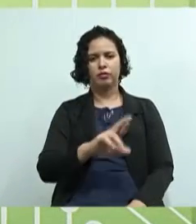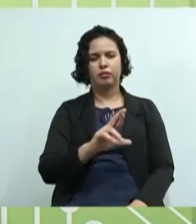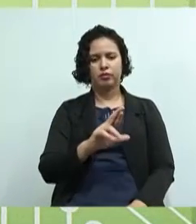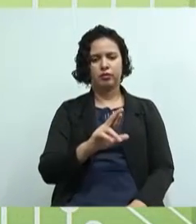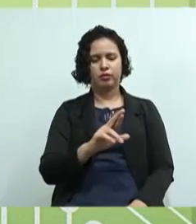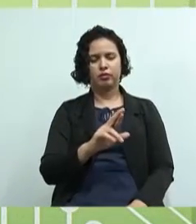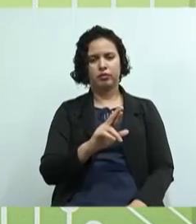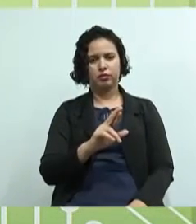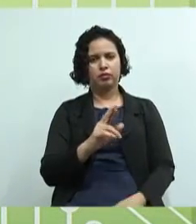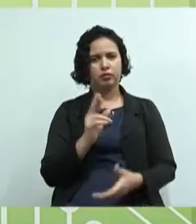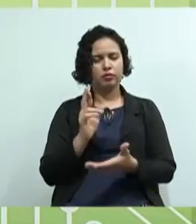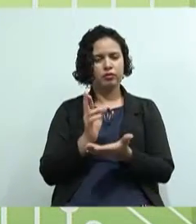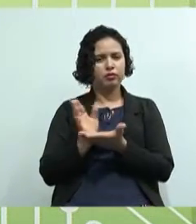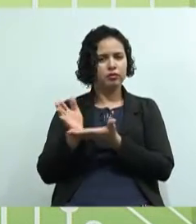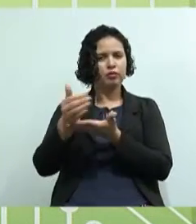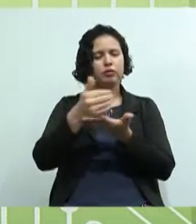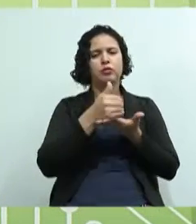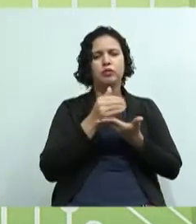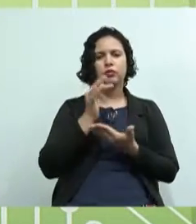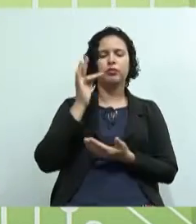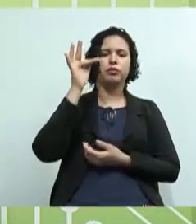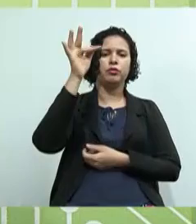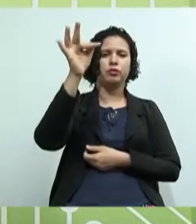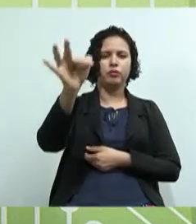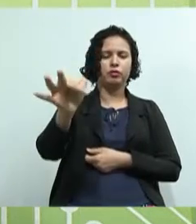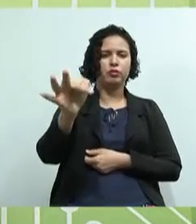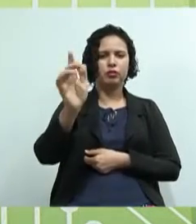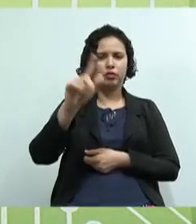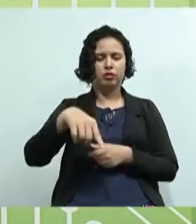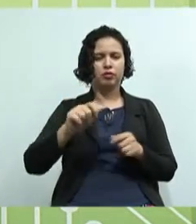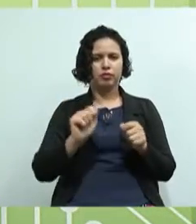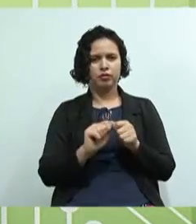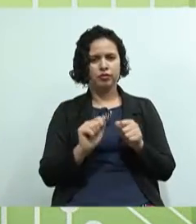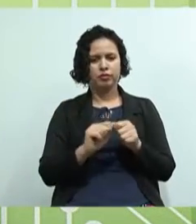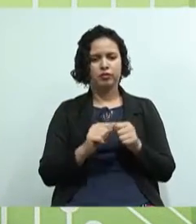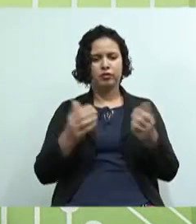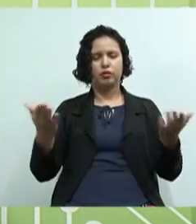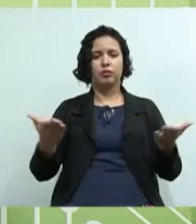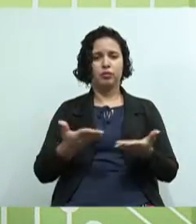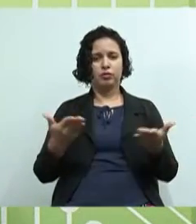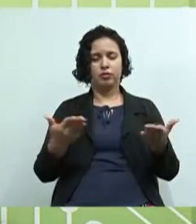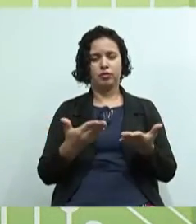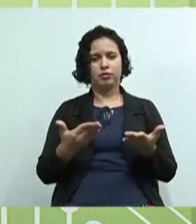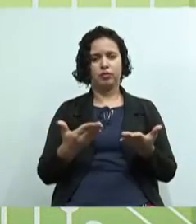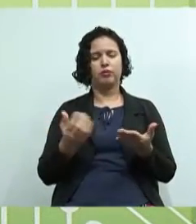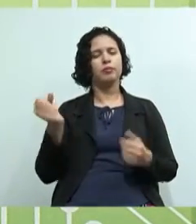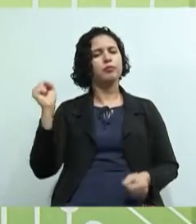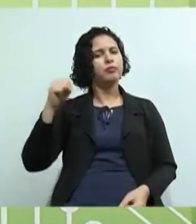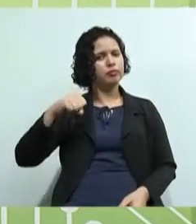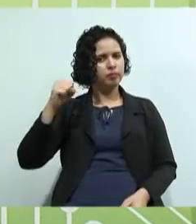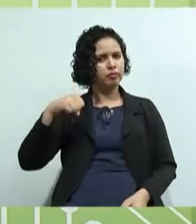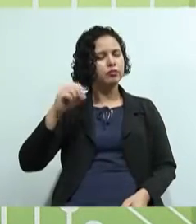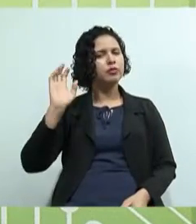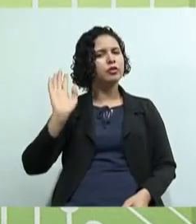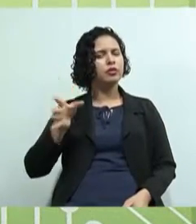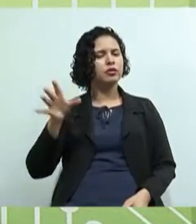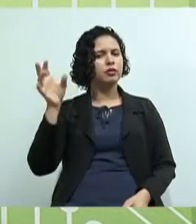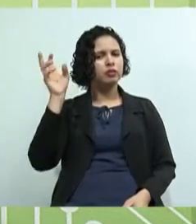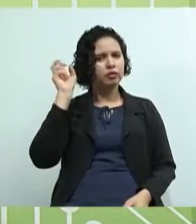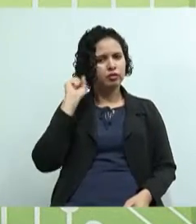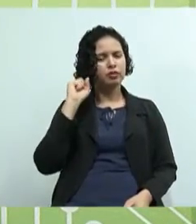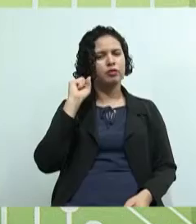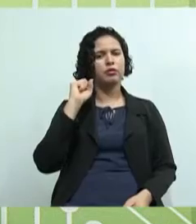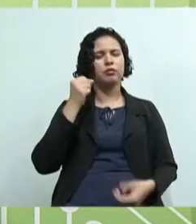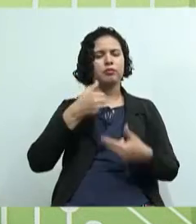vamos colher no futuro são exatamente aqueles que nós estamos executando a partir de hoje. Você com certeza ouve aí nos noticiários, né,